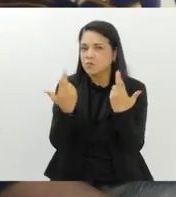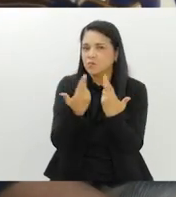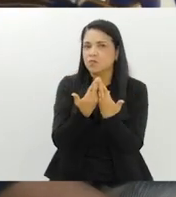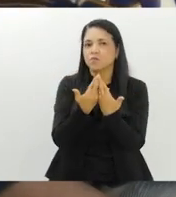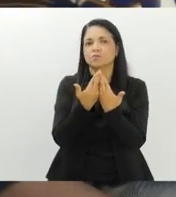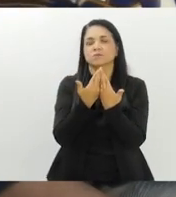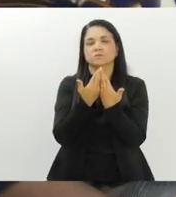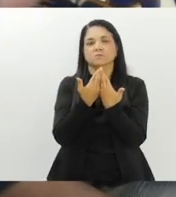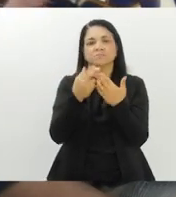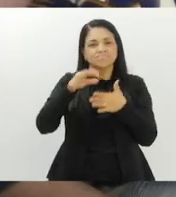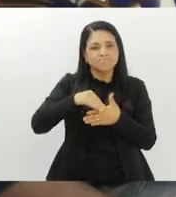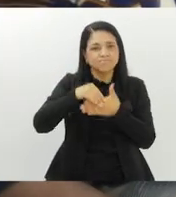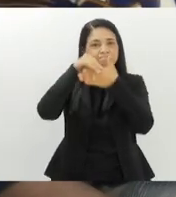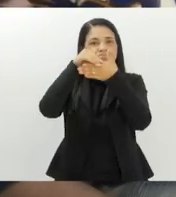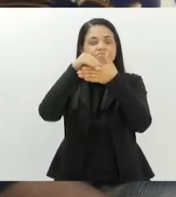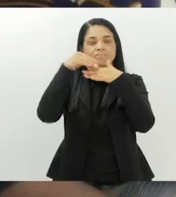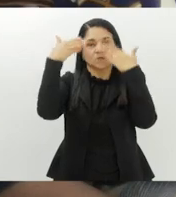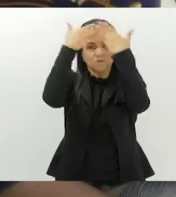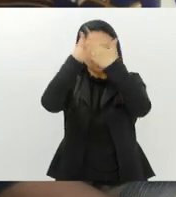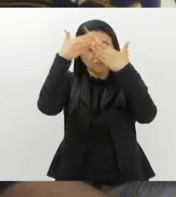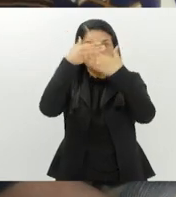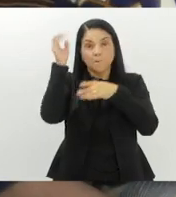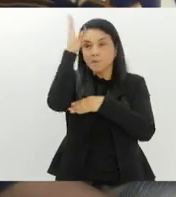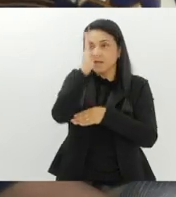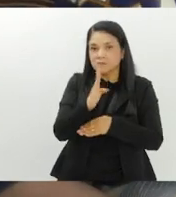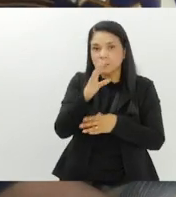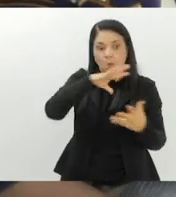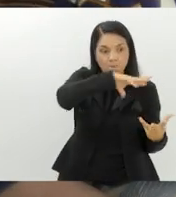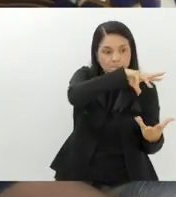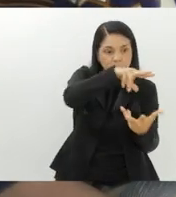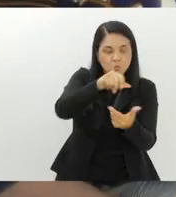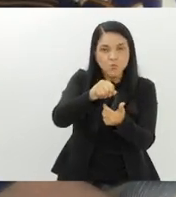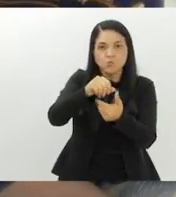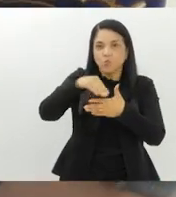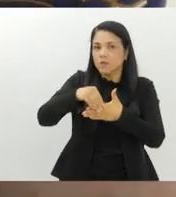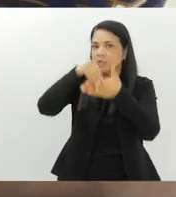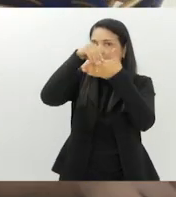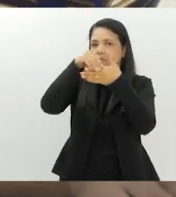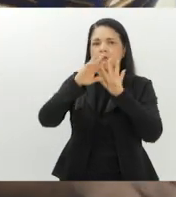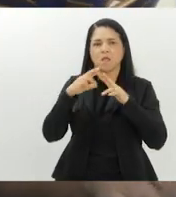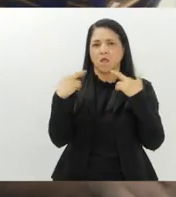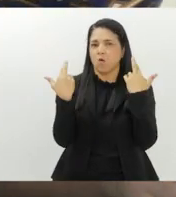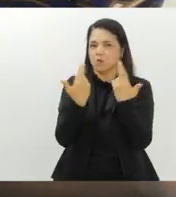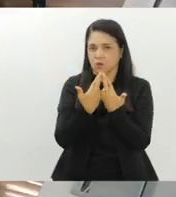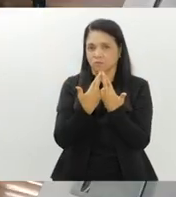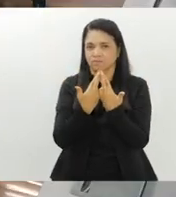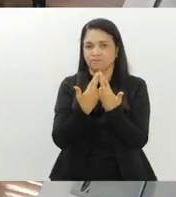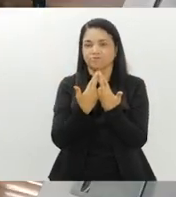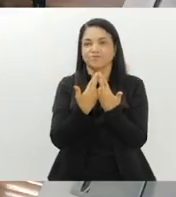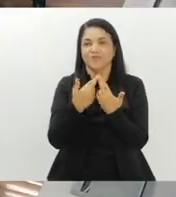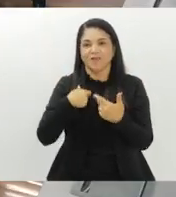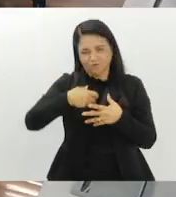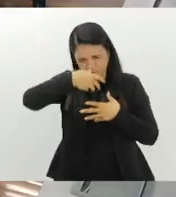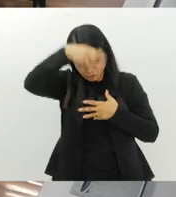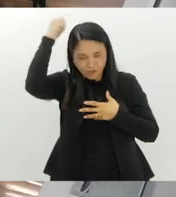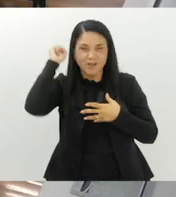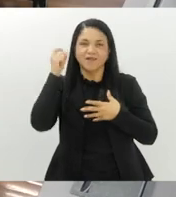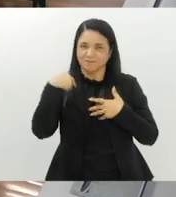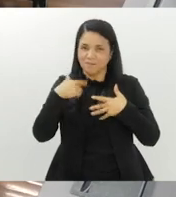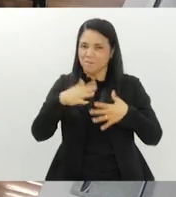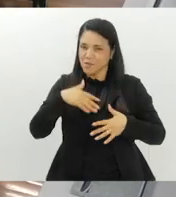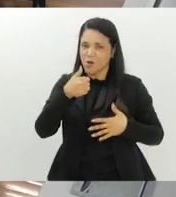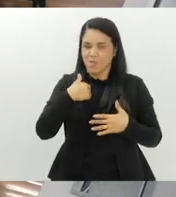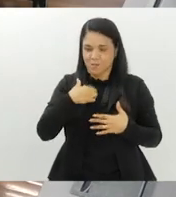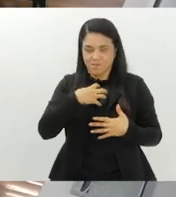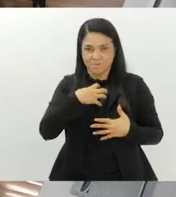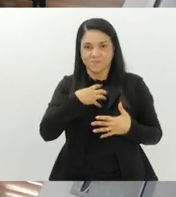que reuniram lideranças da Umbanda do Brasil e do mundo. Eu vou tirar aqui, peraí. Licença. Fica mais à vontade. Acho que fiquei melhor agora. Então, o